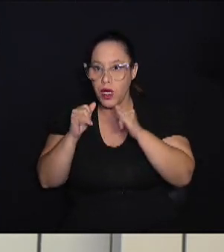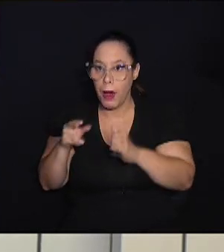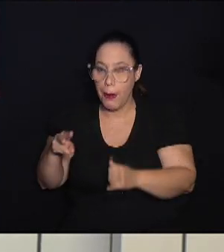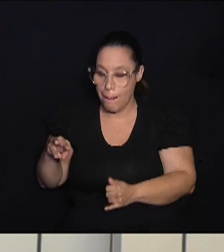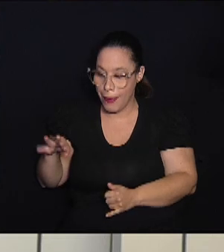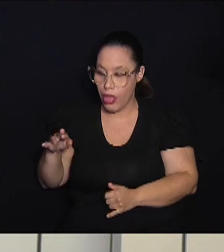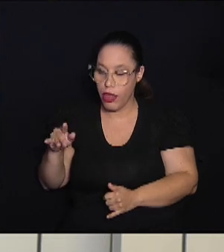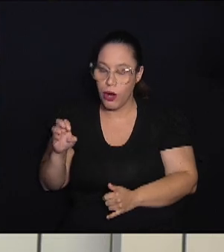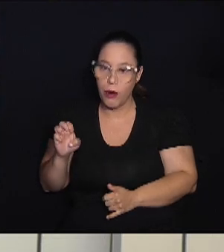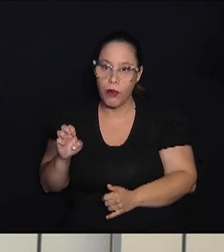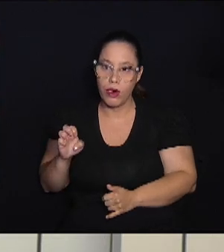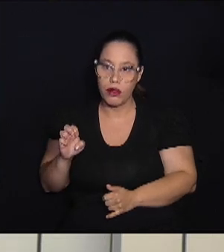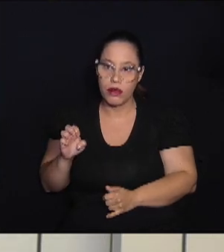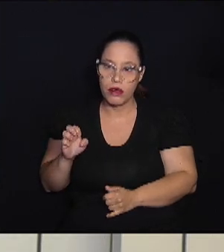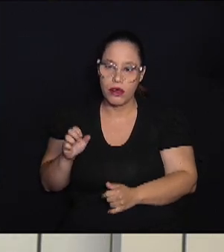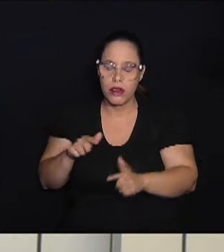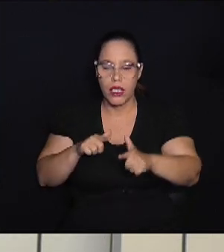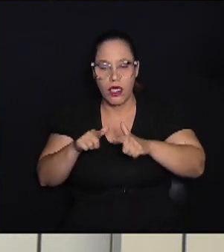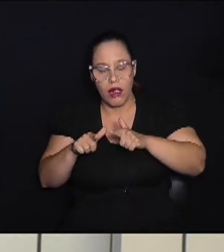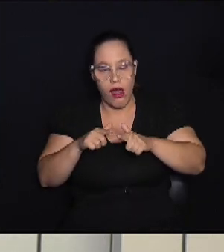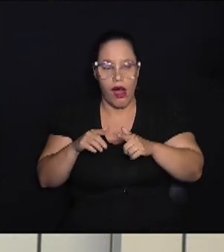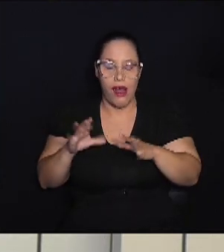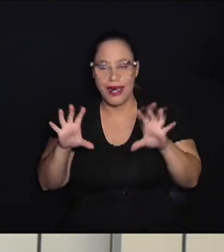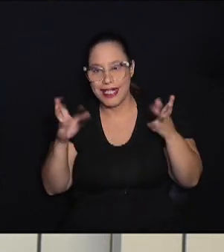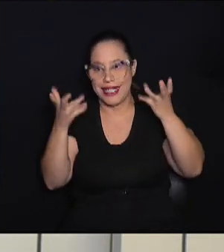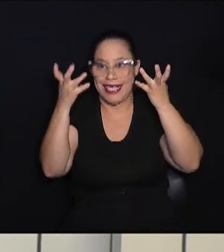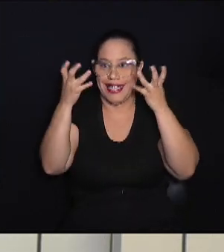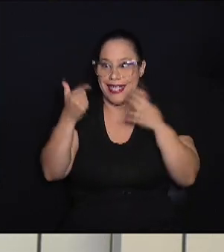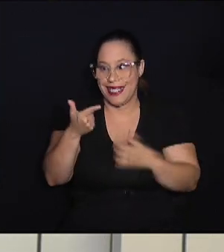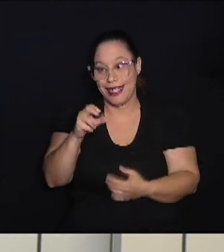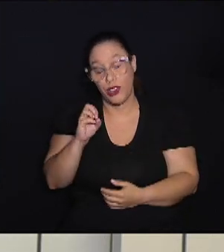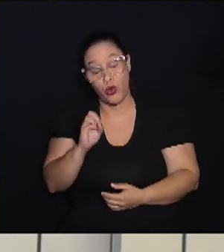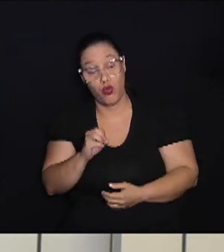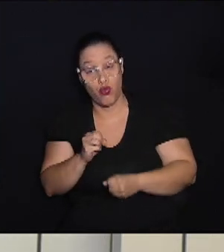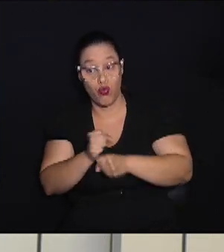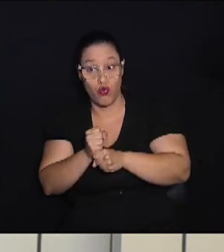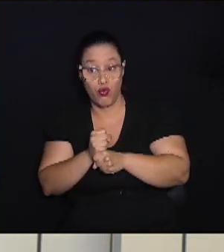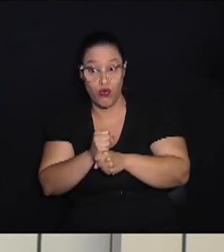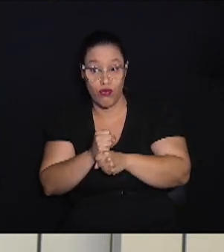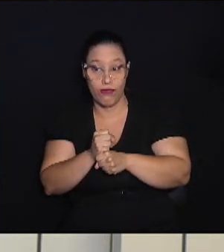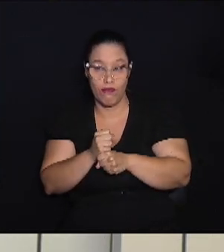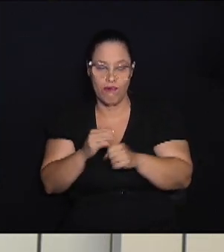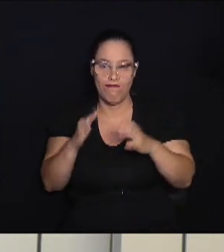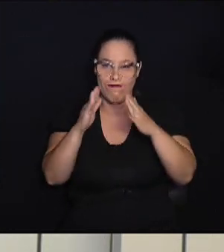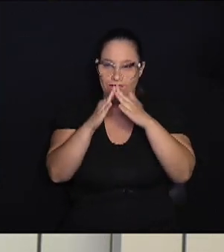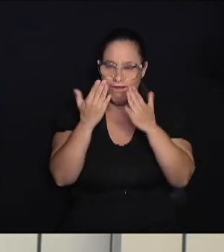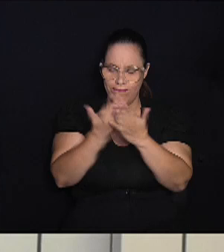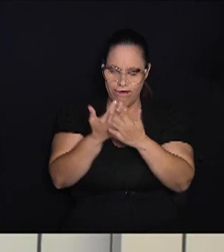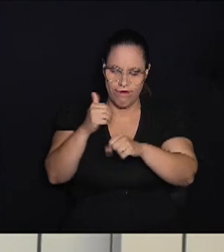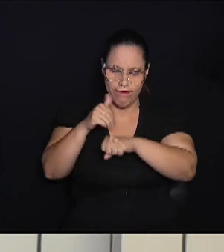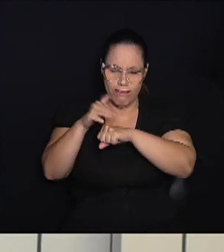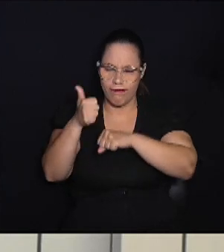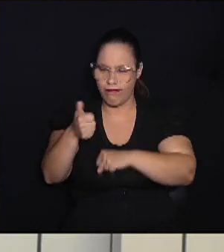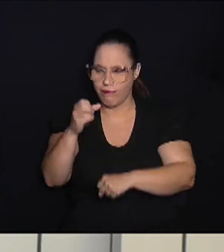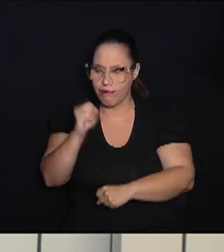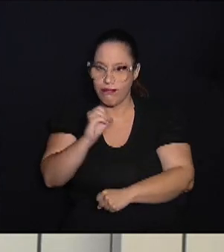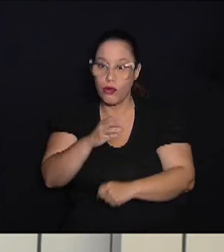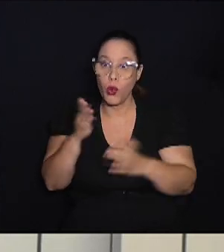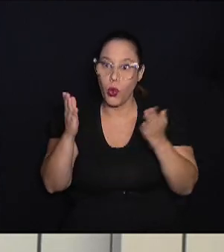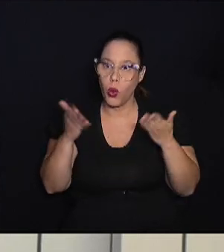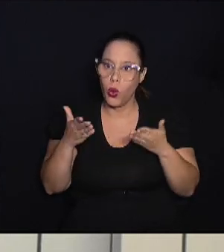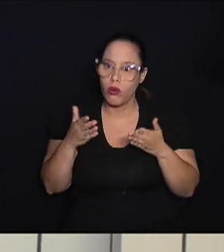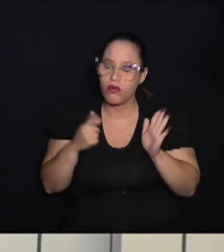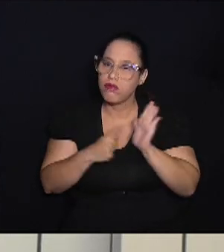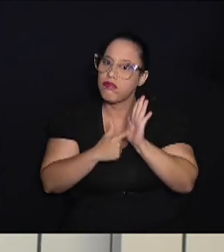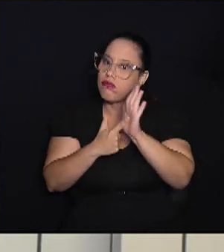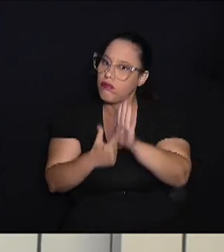em comemoração ao aniversário de 250 anos de Campinas, a série Escolas Centenárias de hoje apresenta